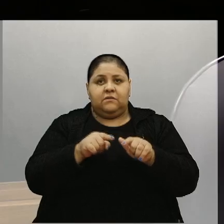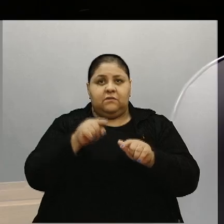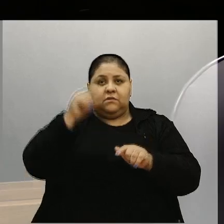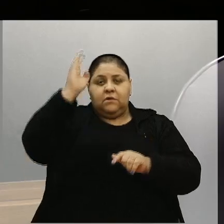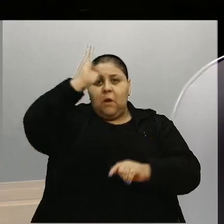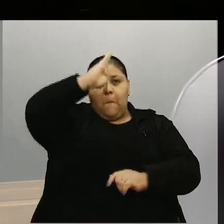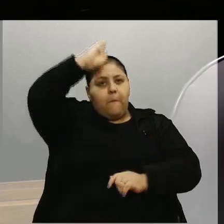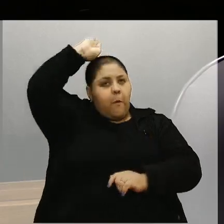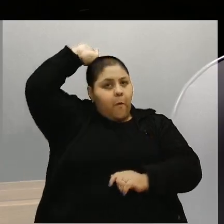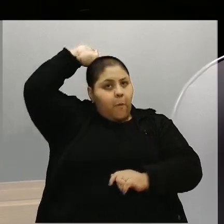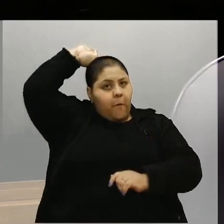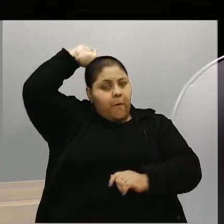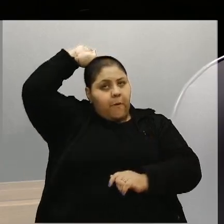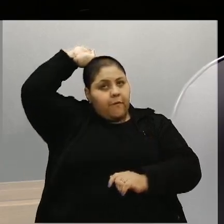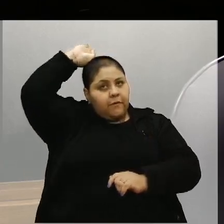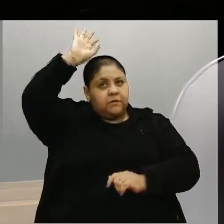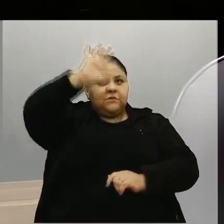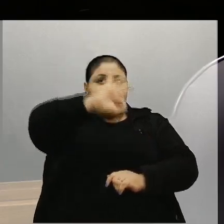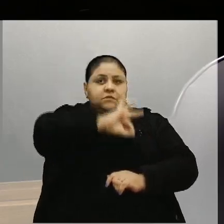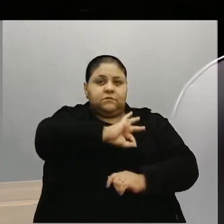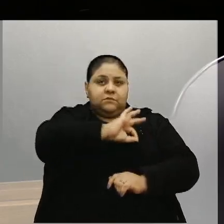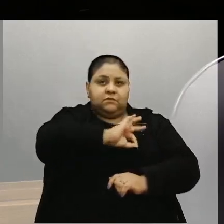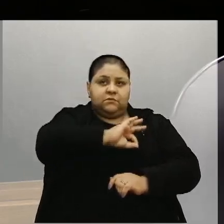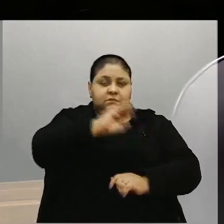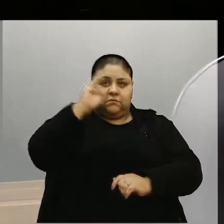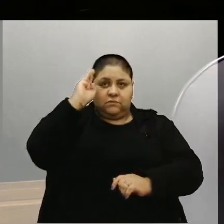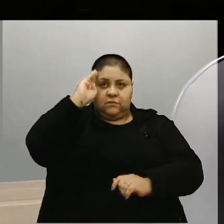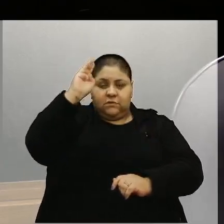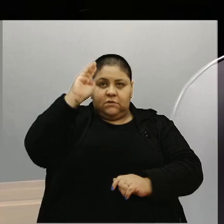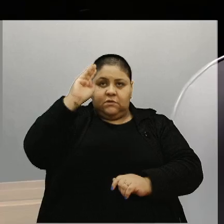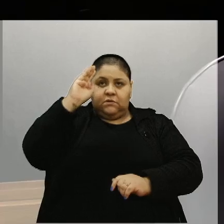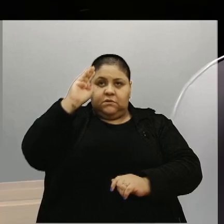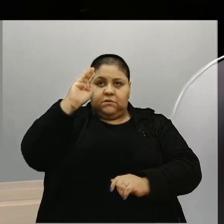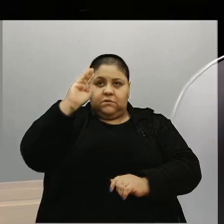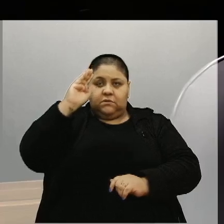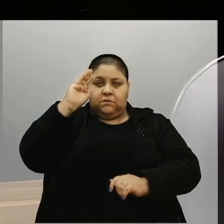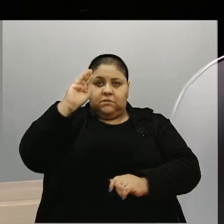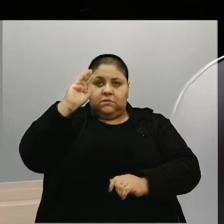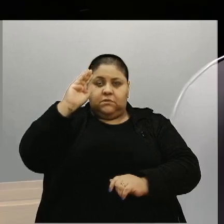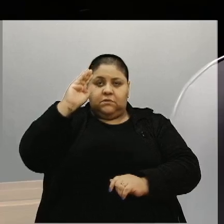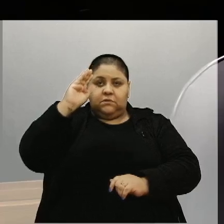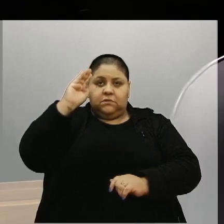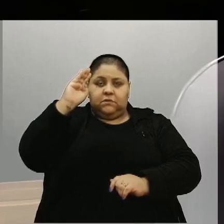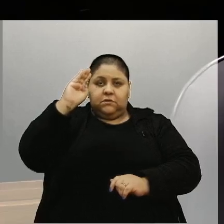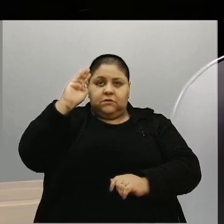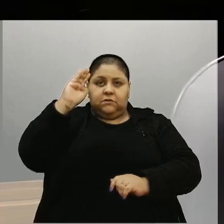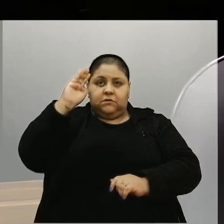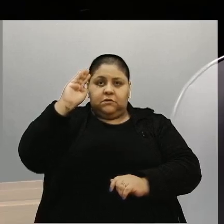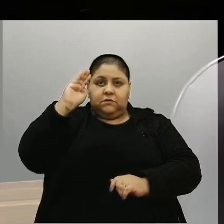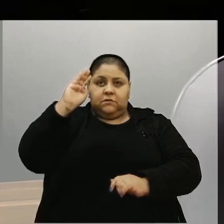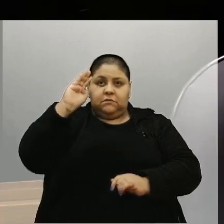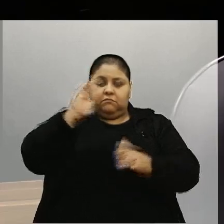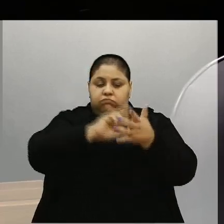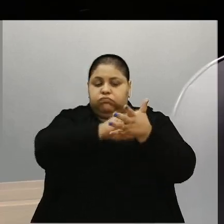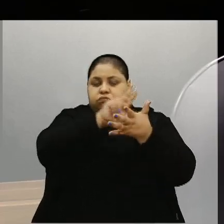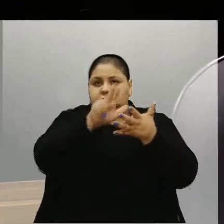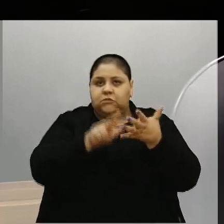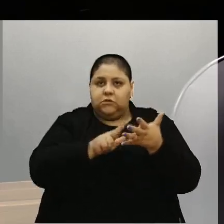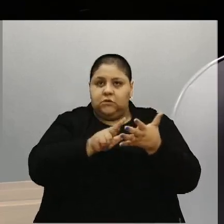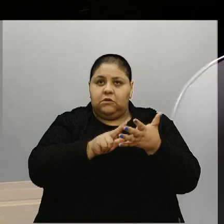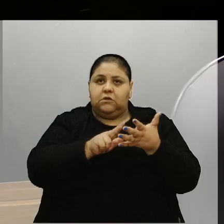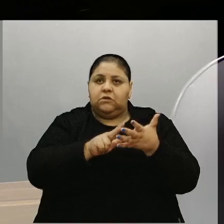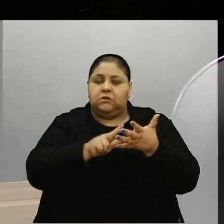bombeiros e polícias militares, as polícias militares, e, enfim,